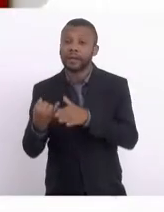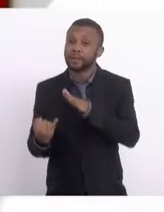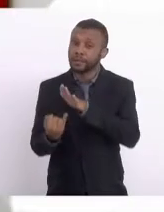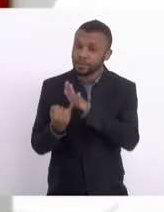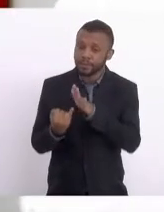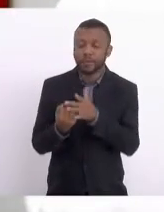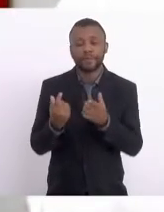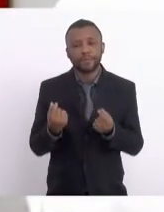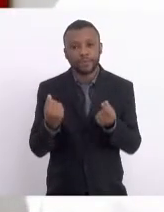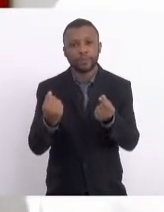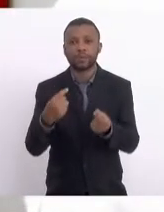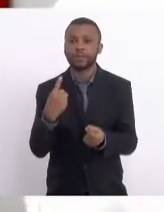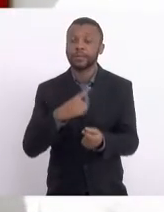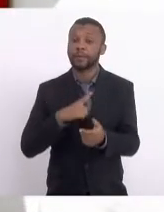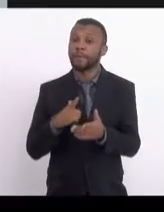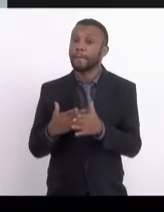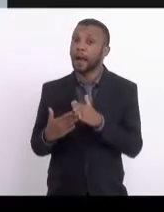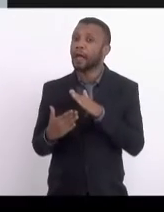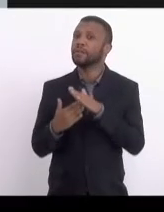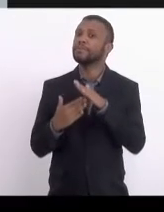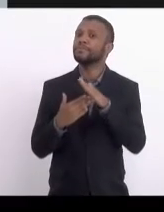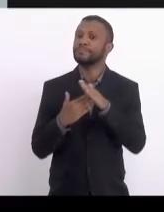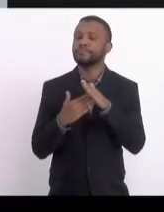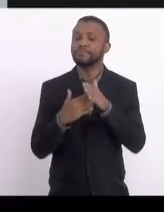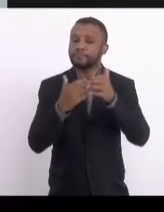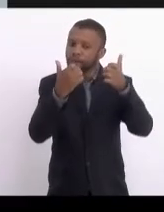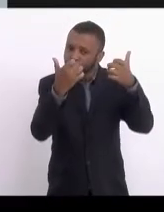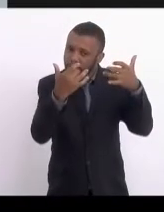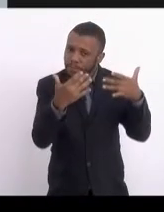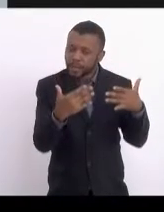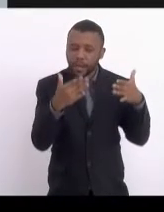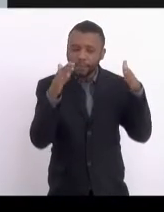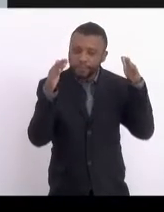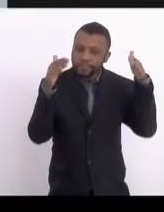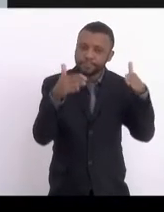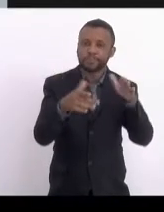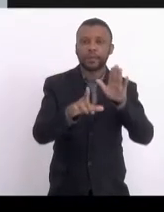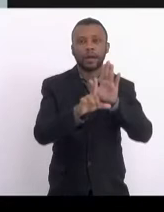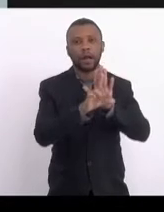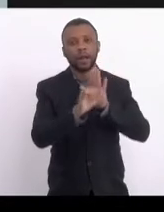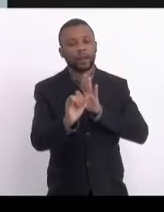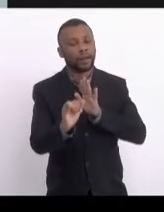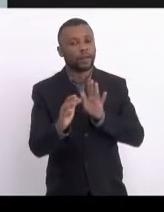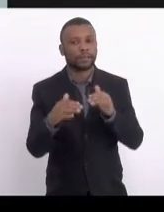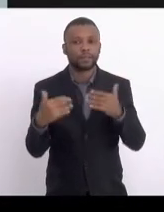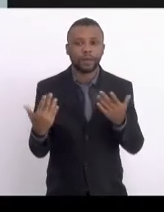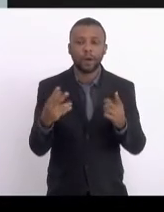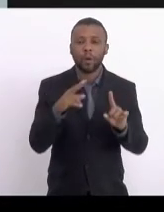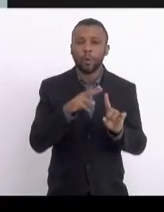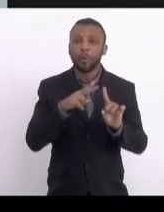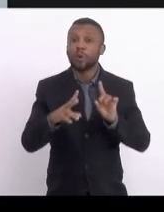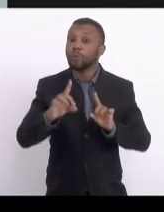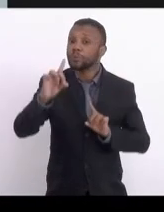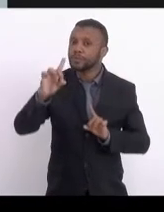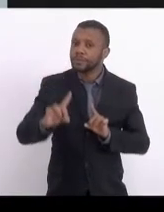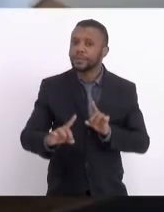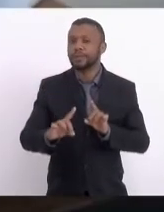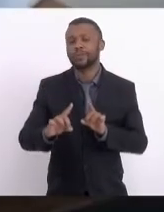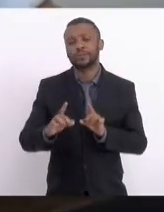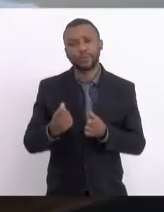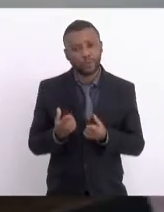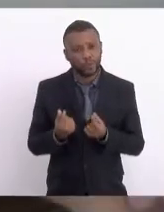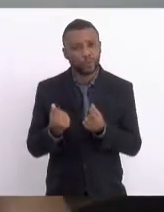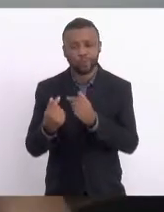né, nós temos uma certa limitação para legislar sobre elas. Entretanto, o viés do direito do consumidor abre uma